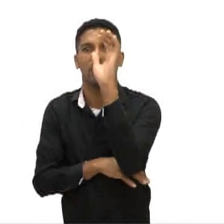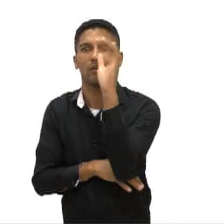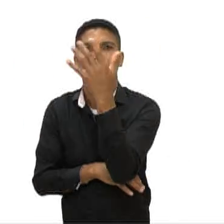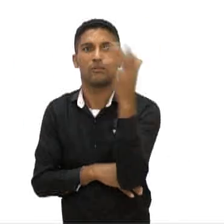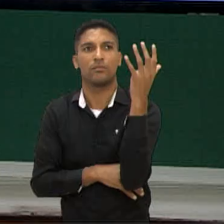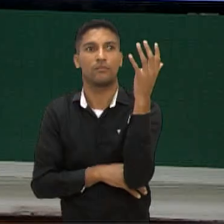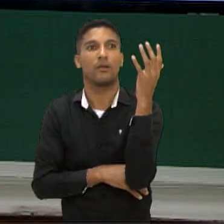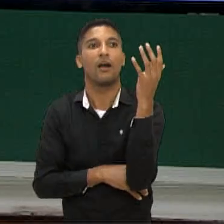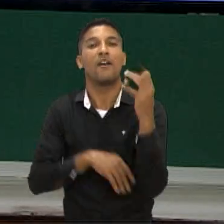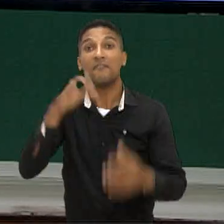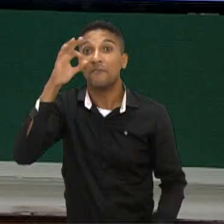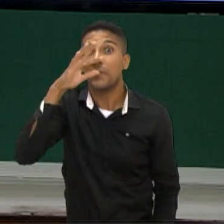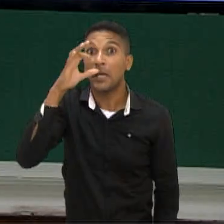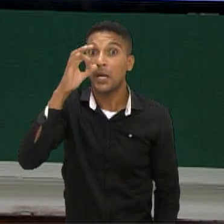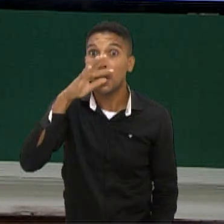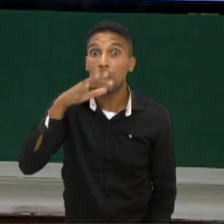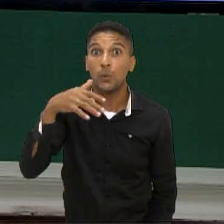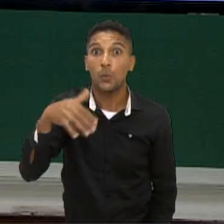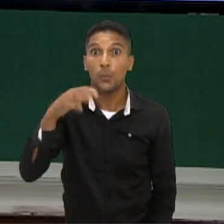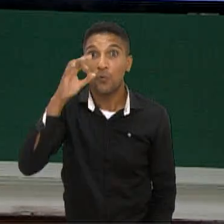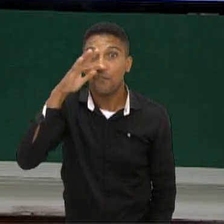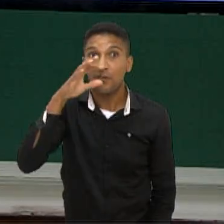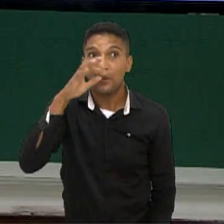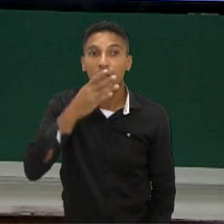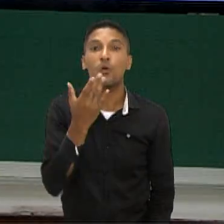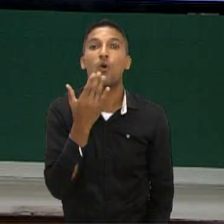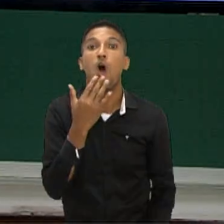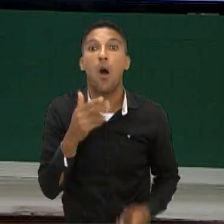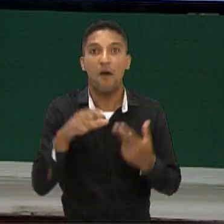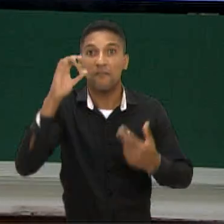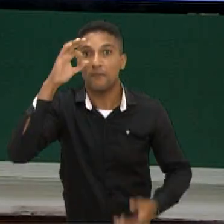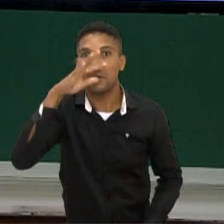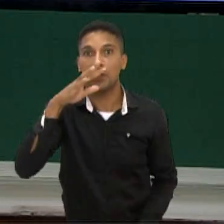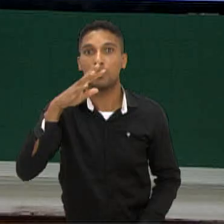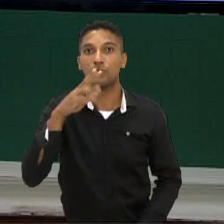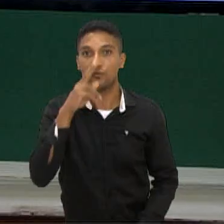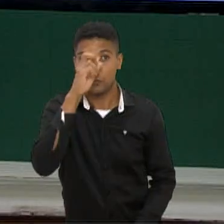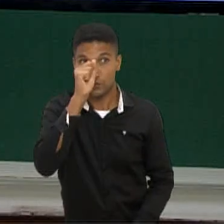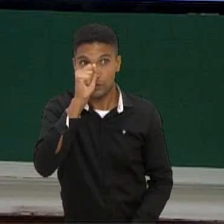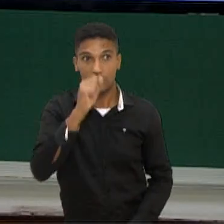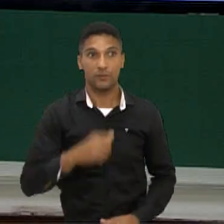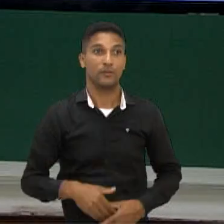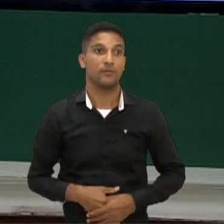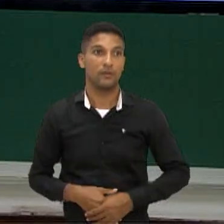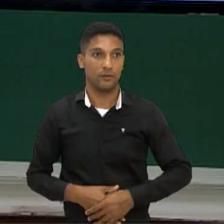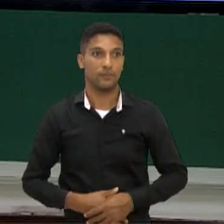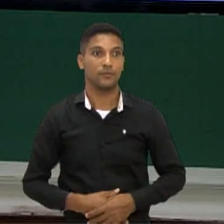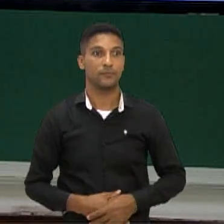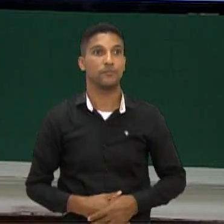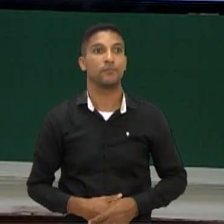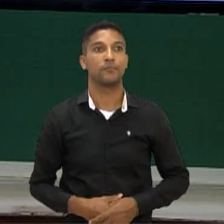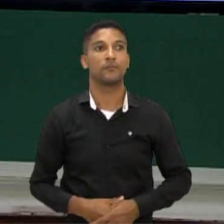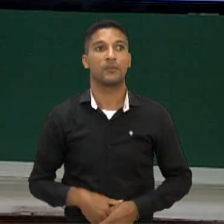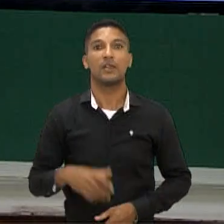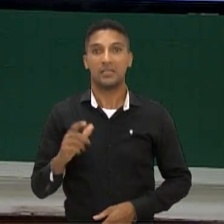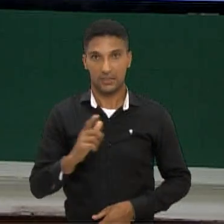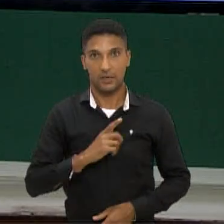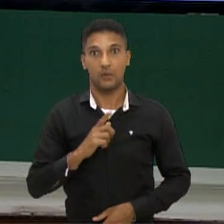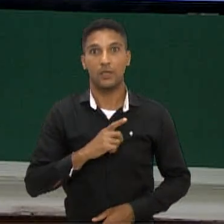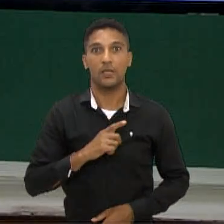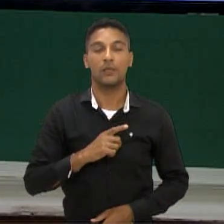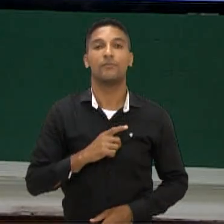verde, e nós observamos só pela coloração dessa planta, dessa vegetação, que tem bastante